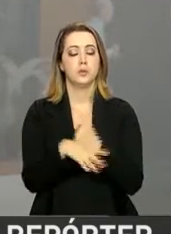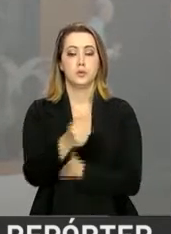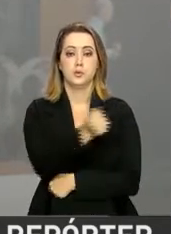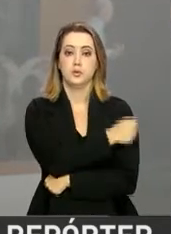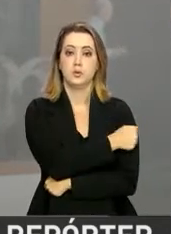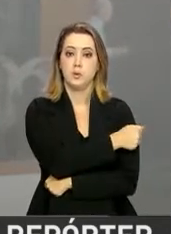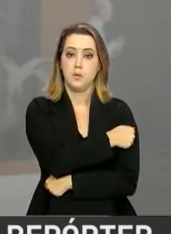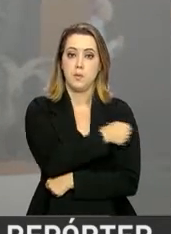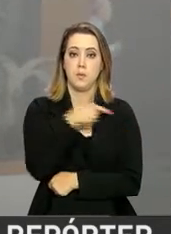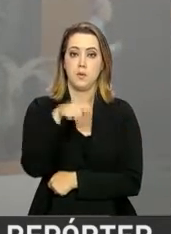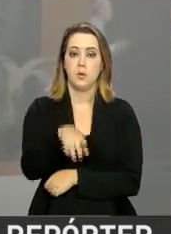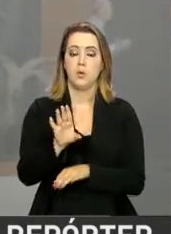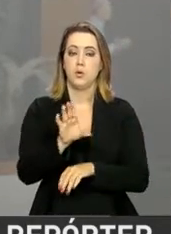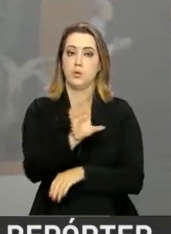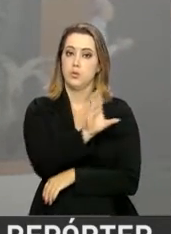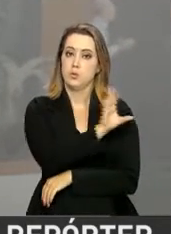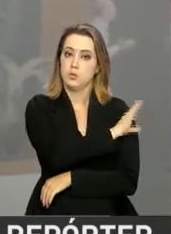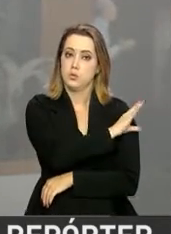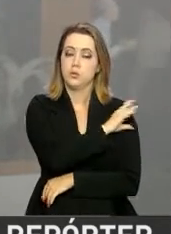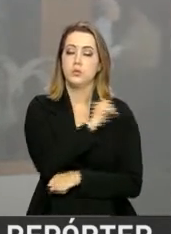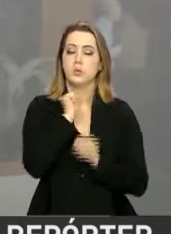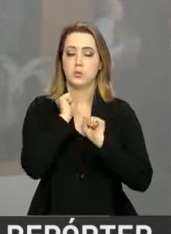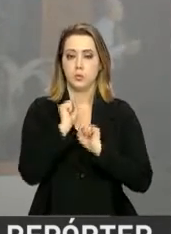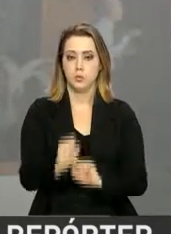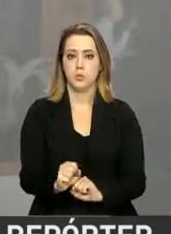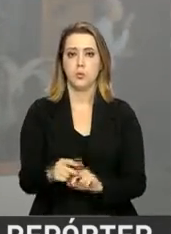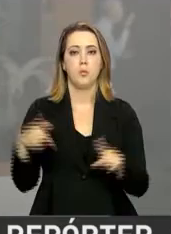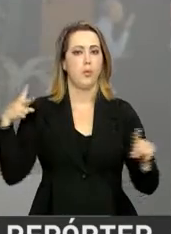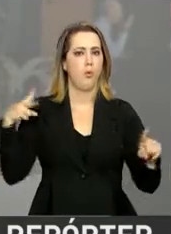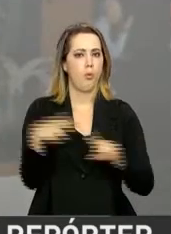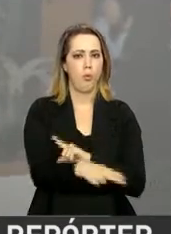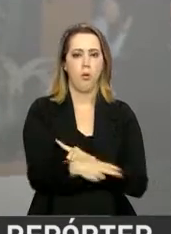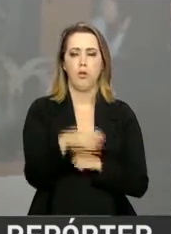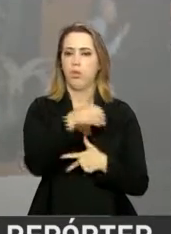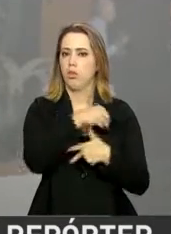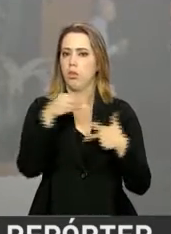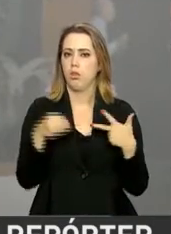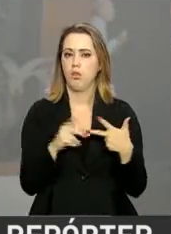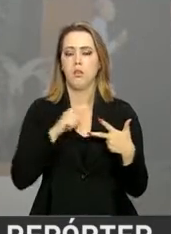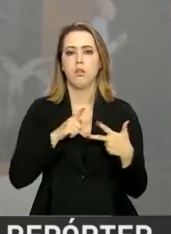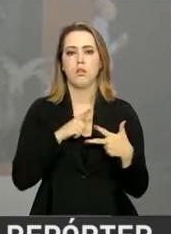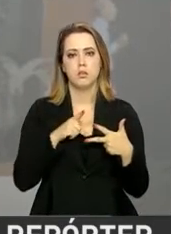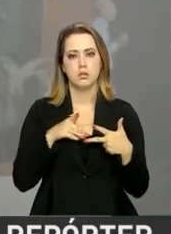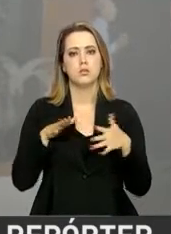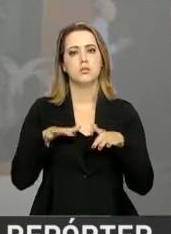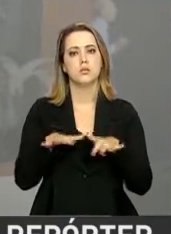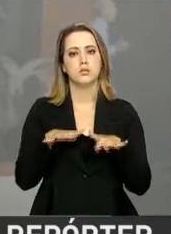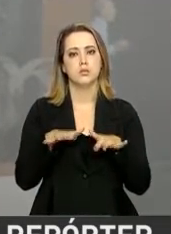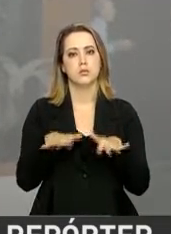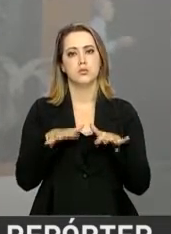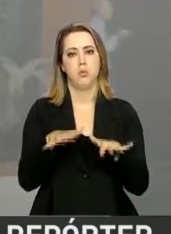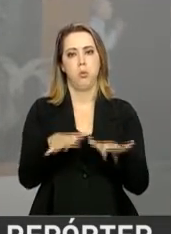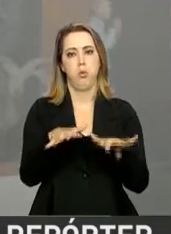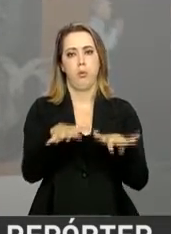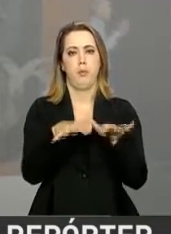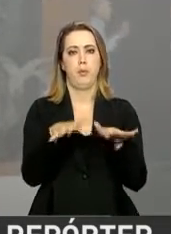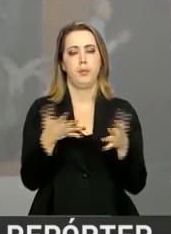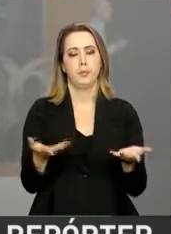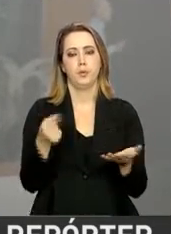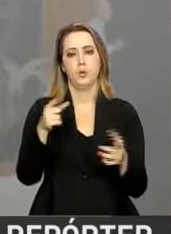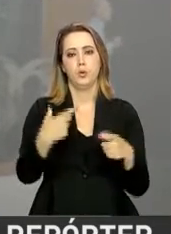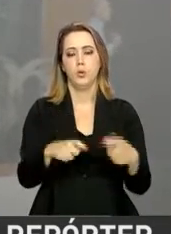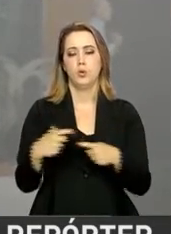dos locais de provas estão autorizados a suspender o exame caso haja algum tipo de tumulto no local